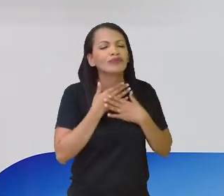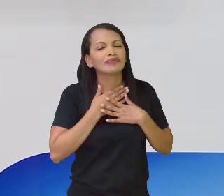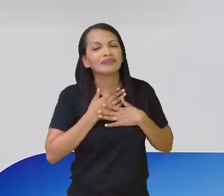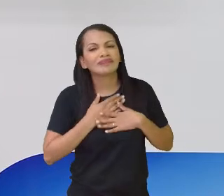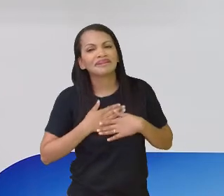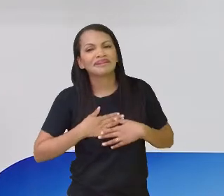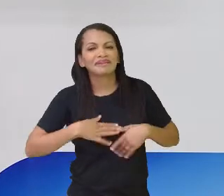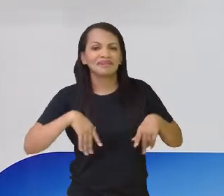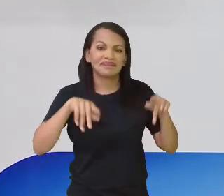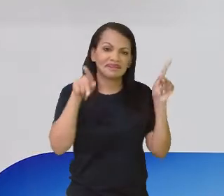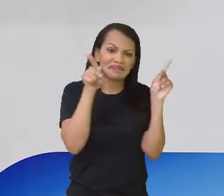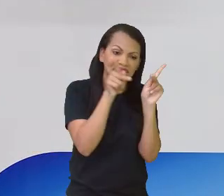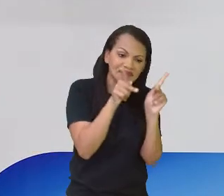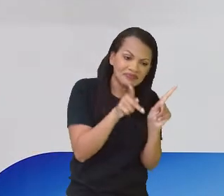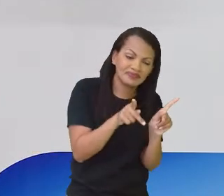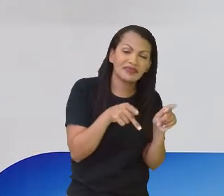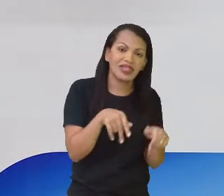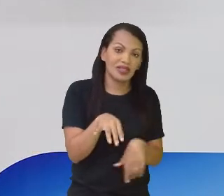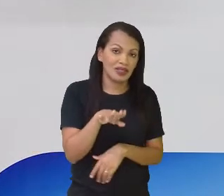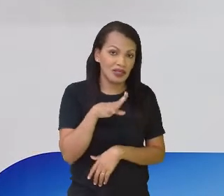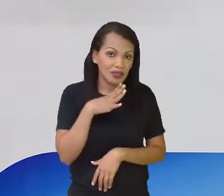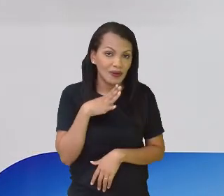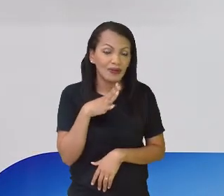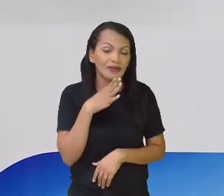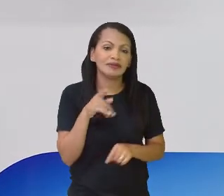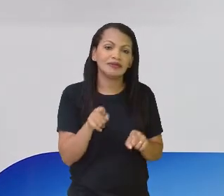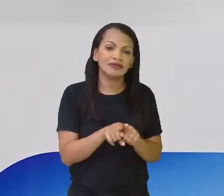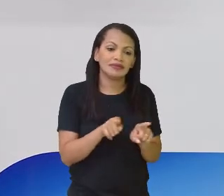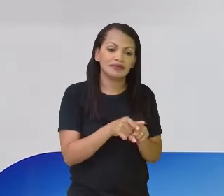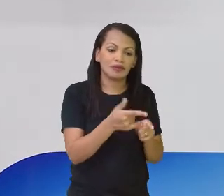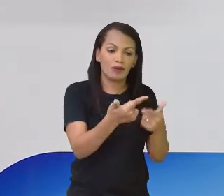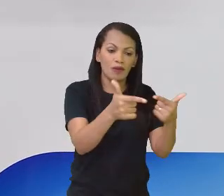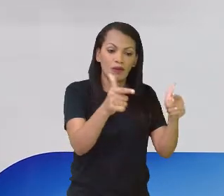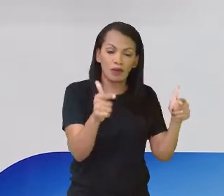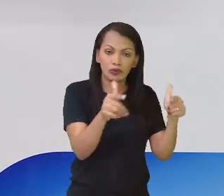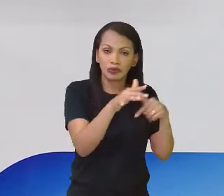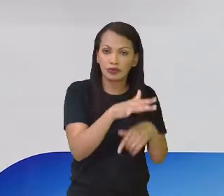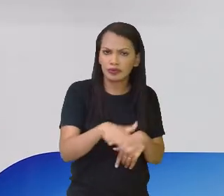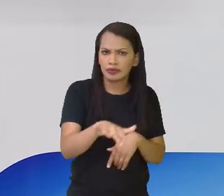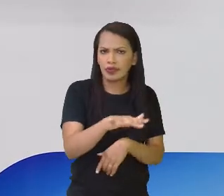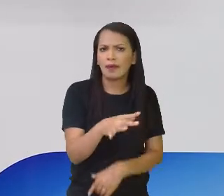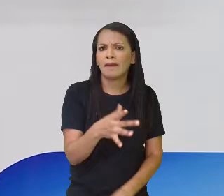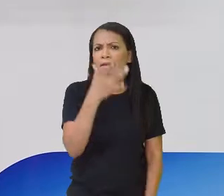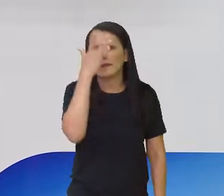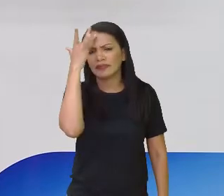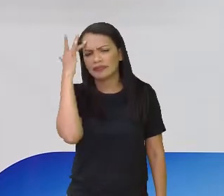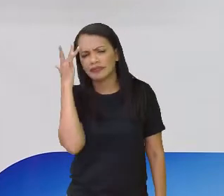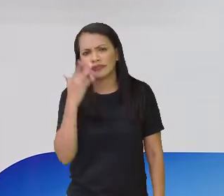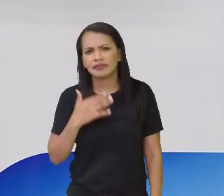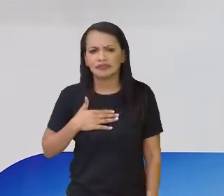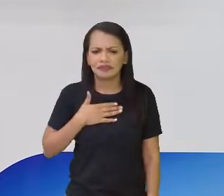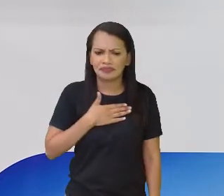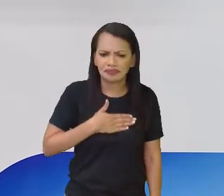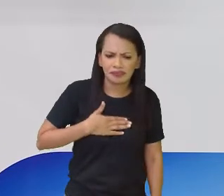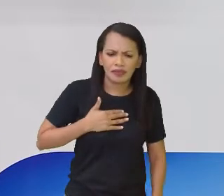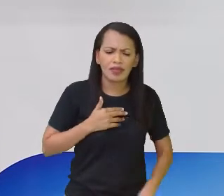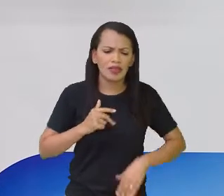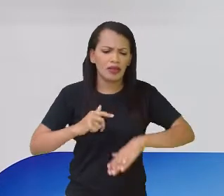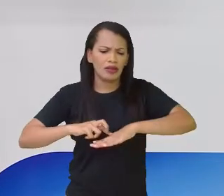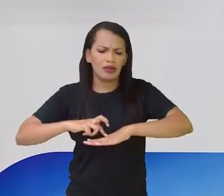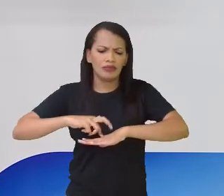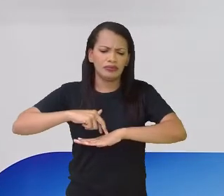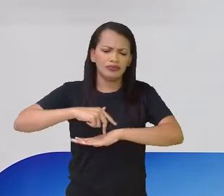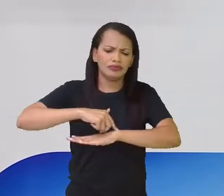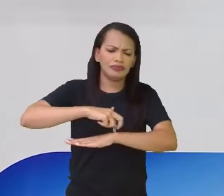de lazer e conhecer outros espaços, como por exemplo, pessoas que gostam de fazer trilhas, conhecer cachoeiras e assim